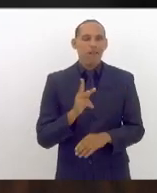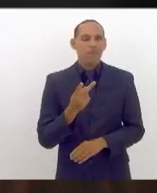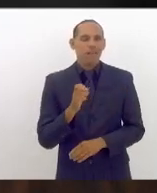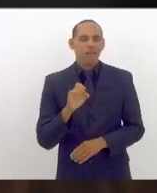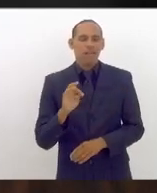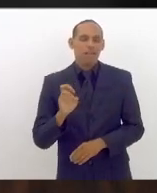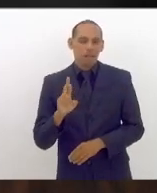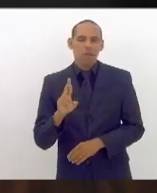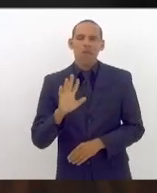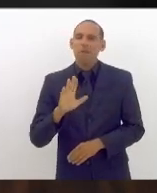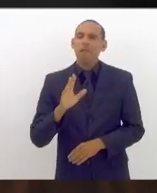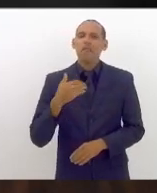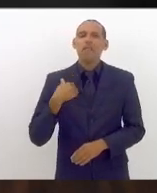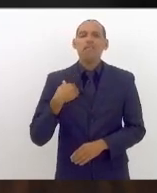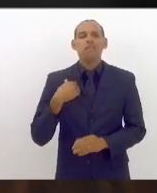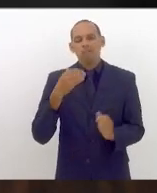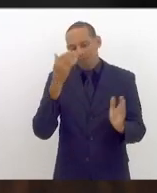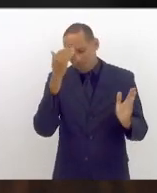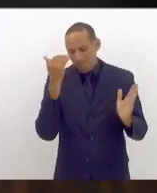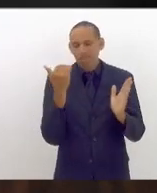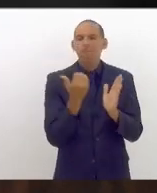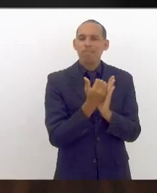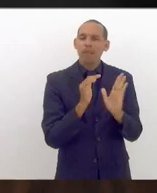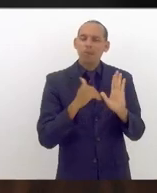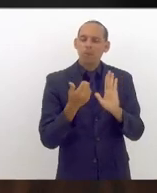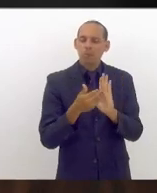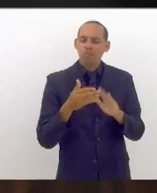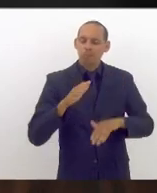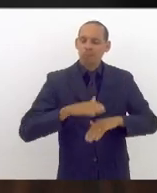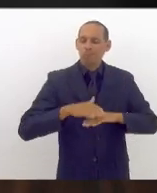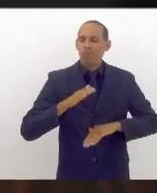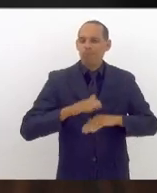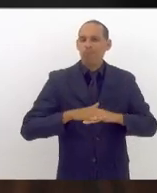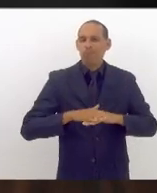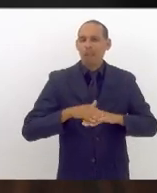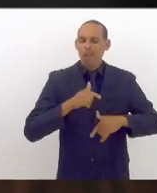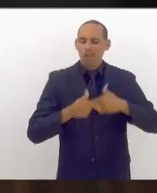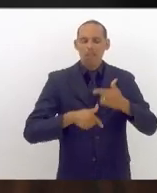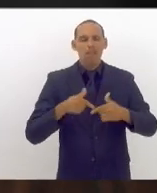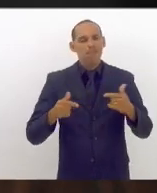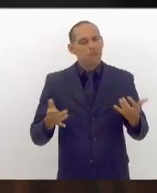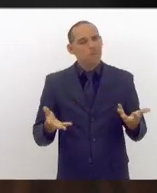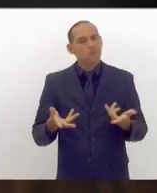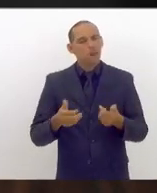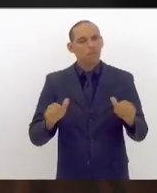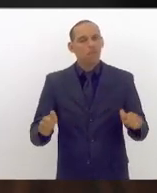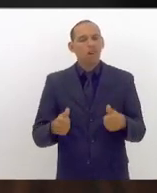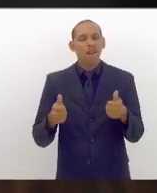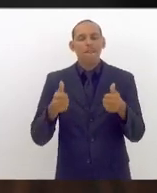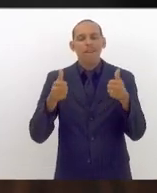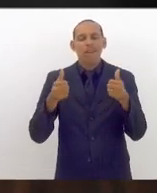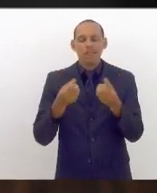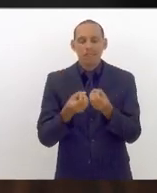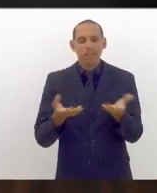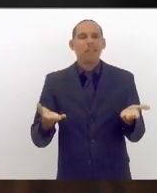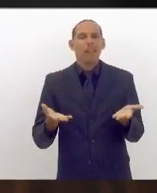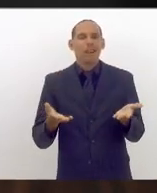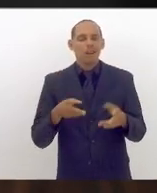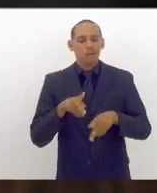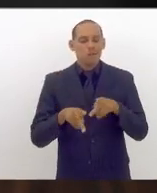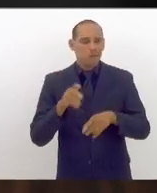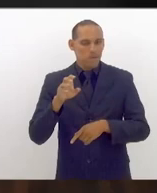com dever cumprido de prestar o serviço de qualidade que o nosso mandato fez para a população do estado do Rio de Janeiro